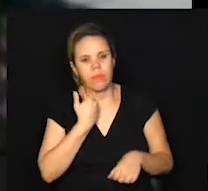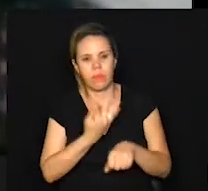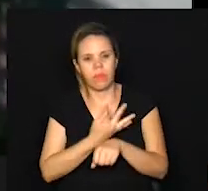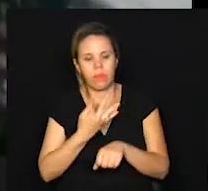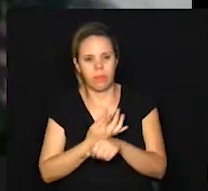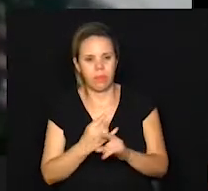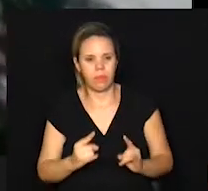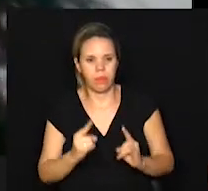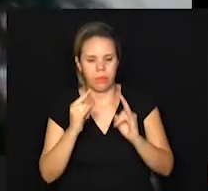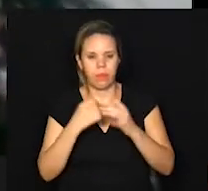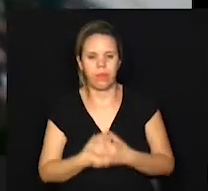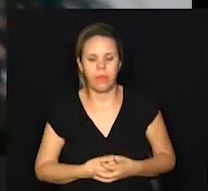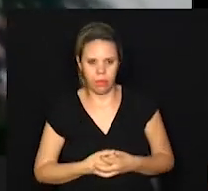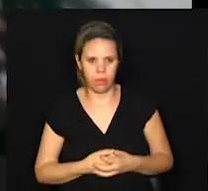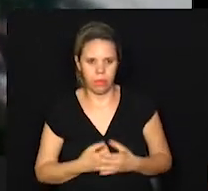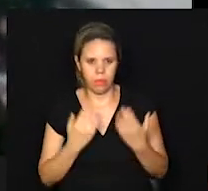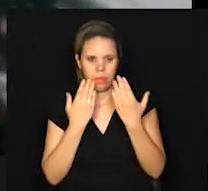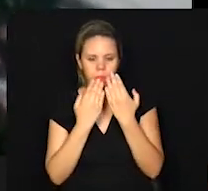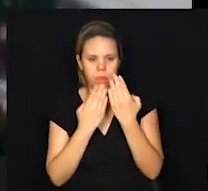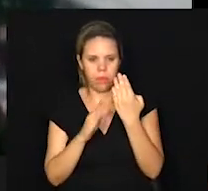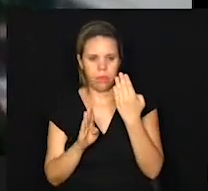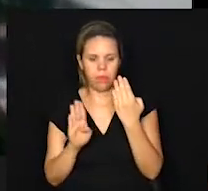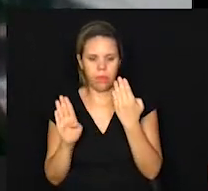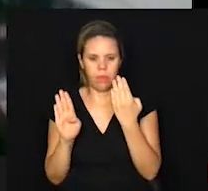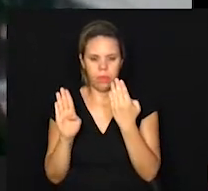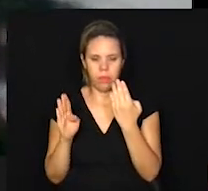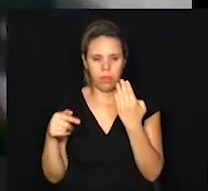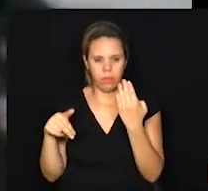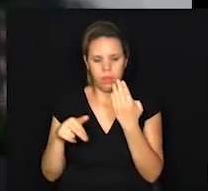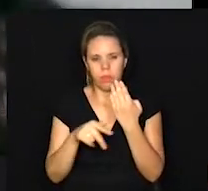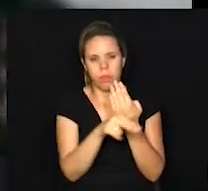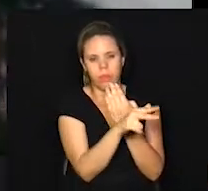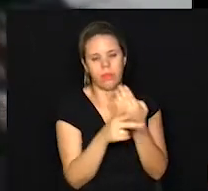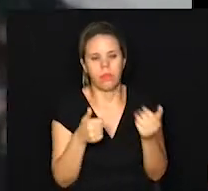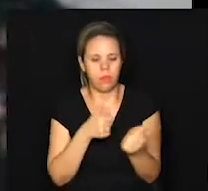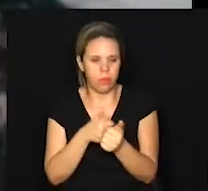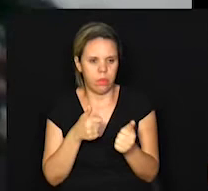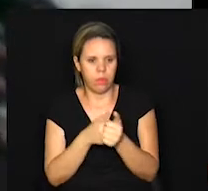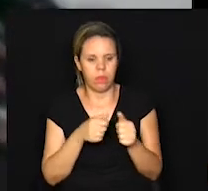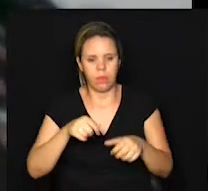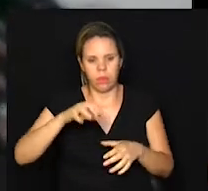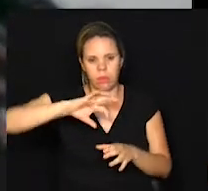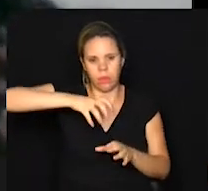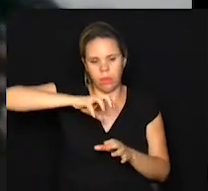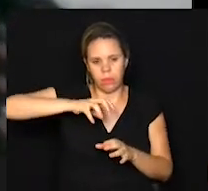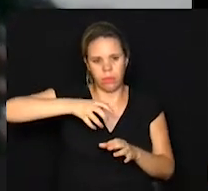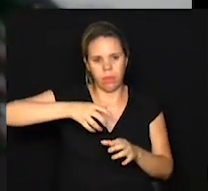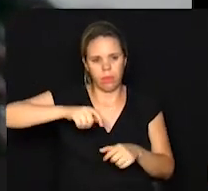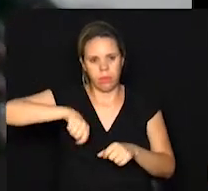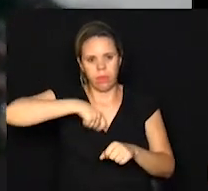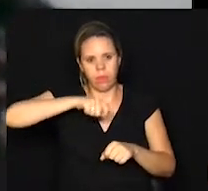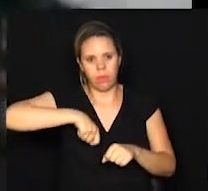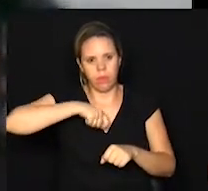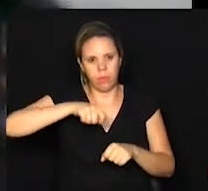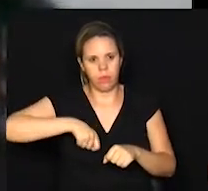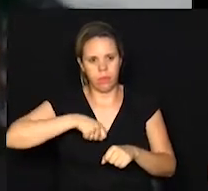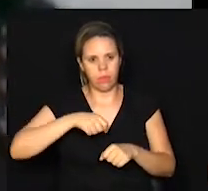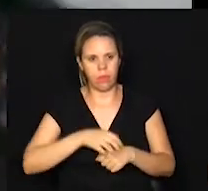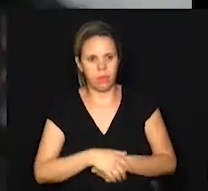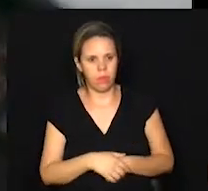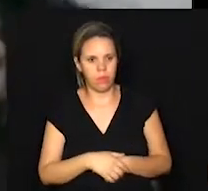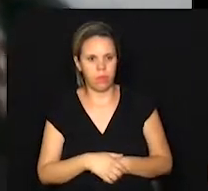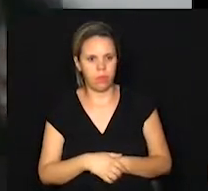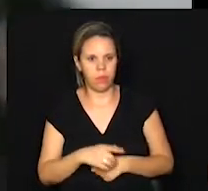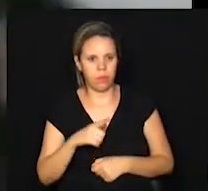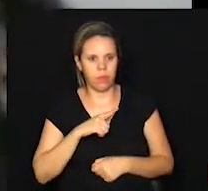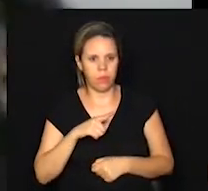né? Eu abro a porta e passo direto pela pia da cozinha. E nesse dia eu passei pela pia da cozinha e tinha